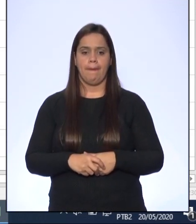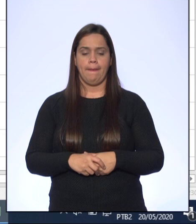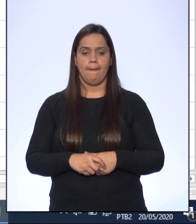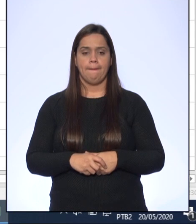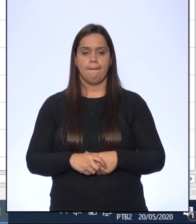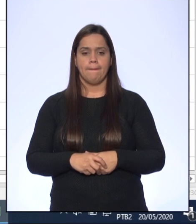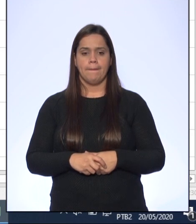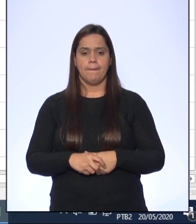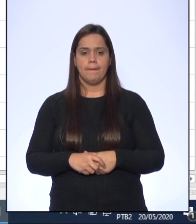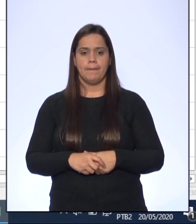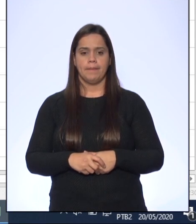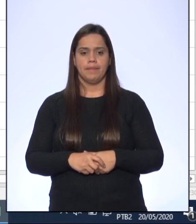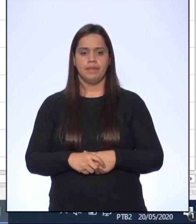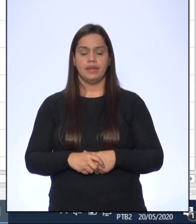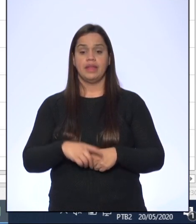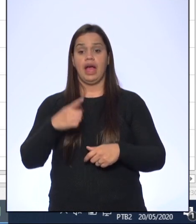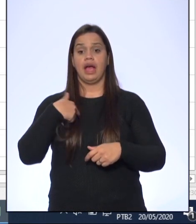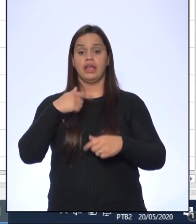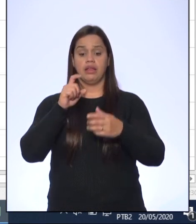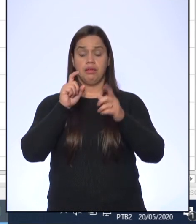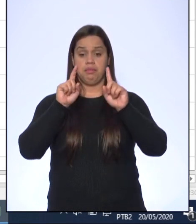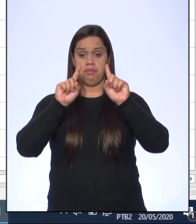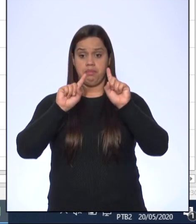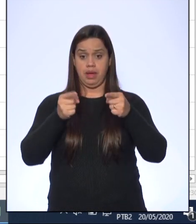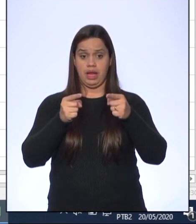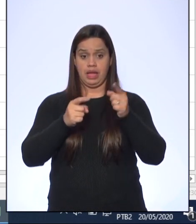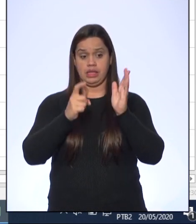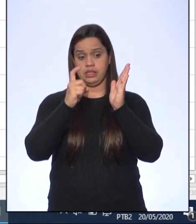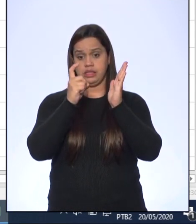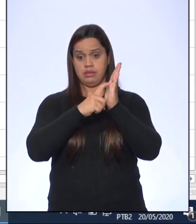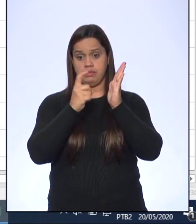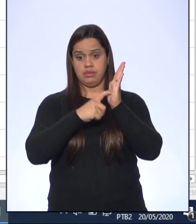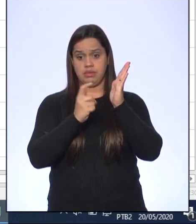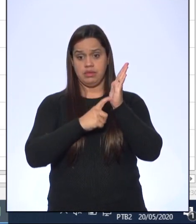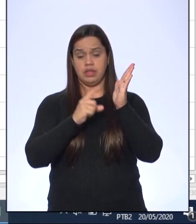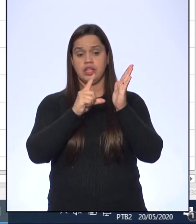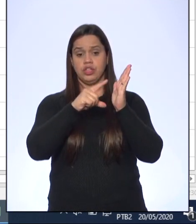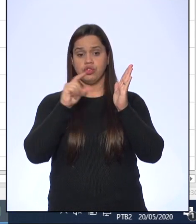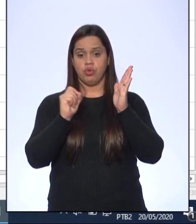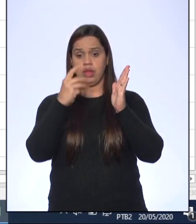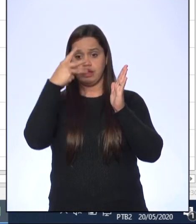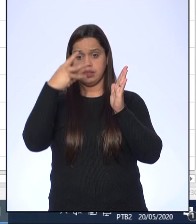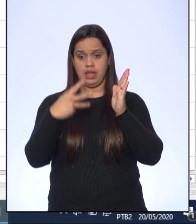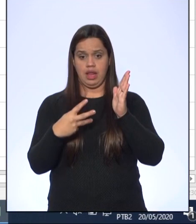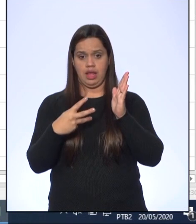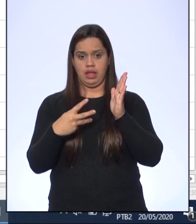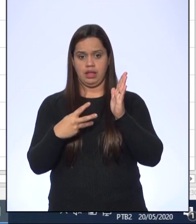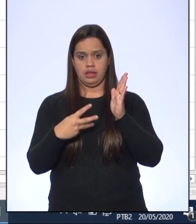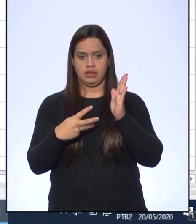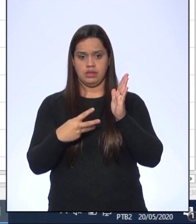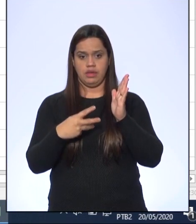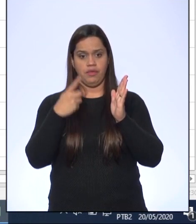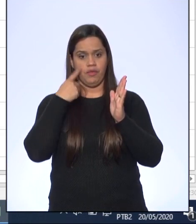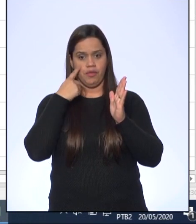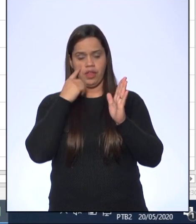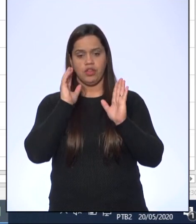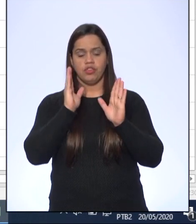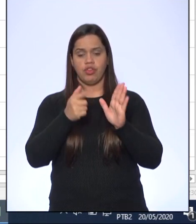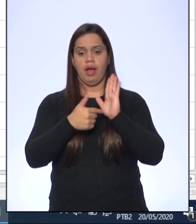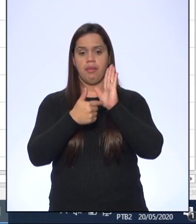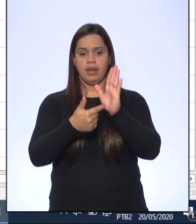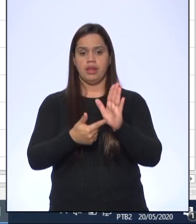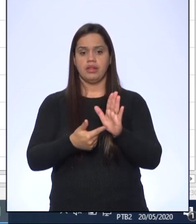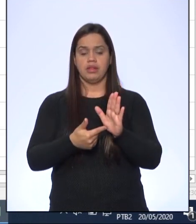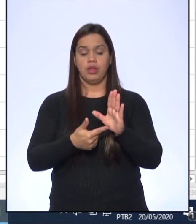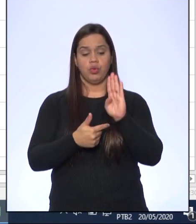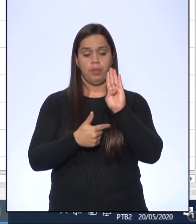parênteses e seleciono aqui, ó, as três. Reparem, Tá vendo isso aqui, ó? Ó que legal. Ela tá